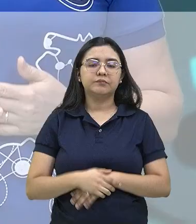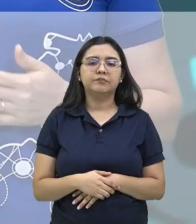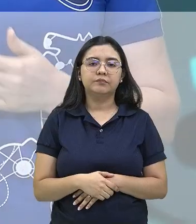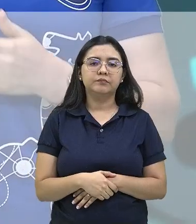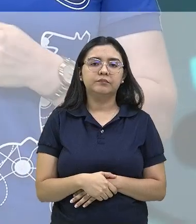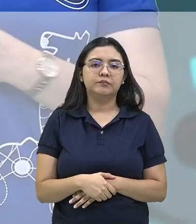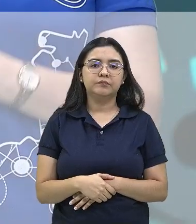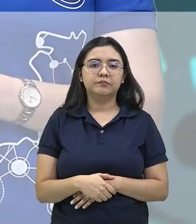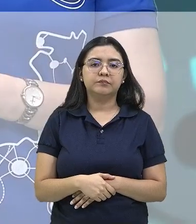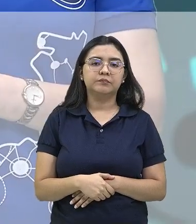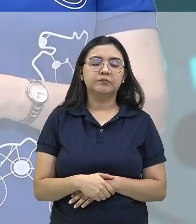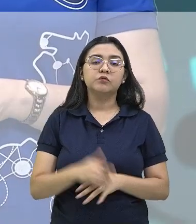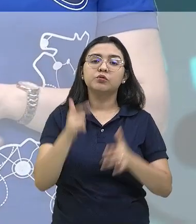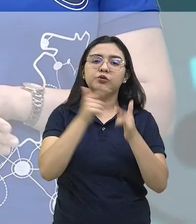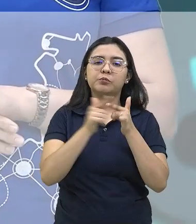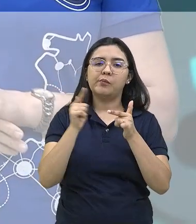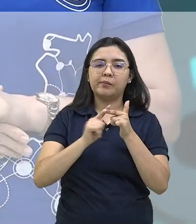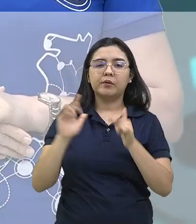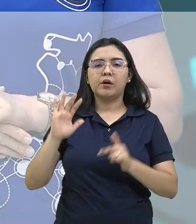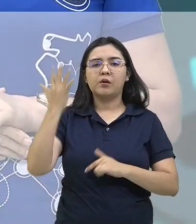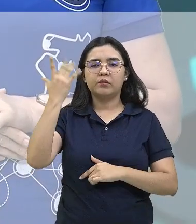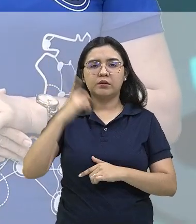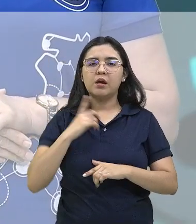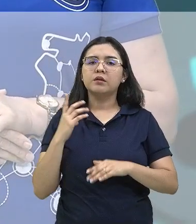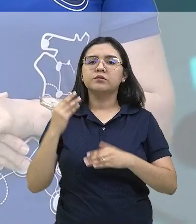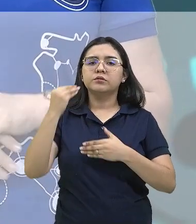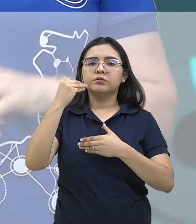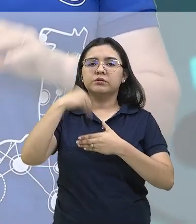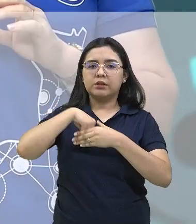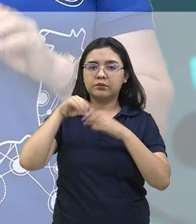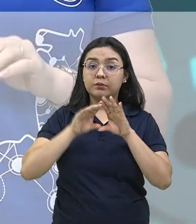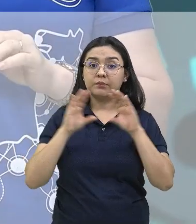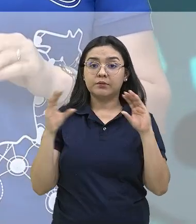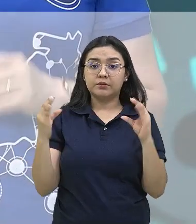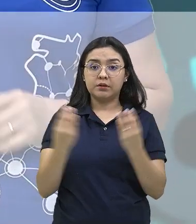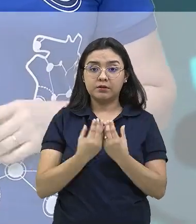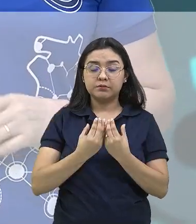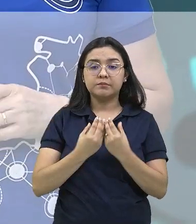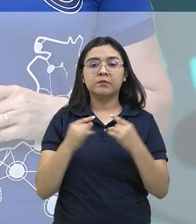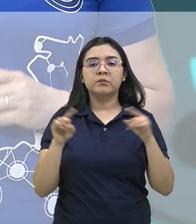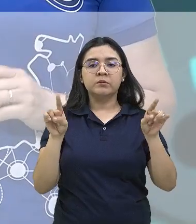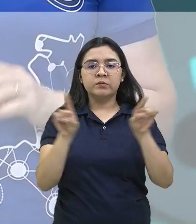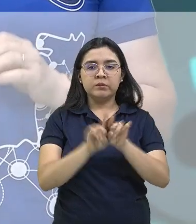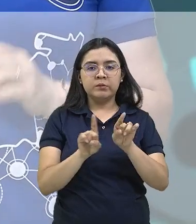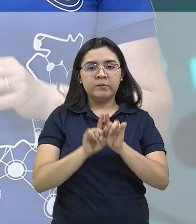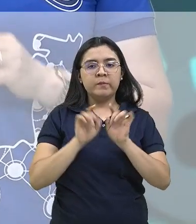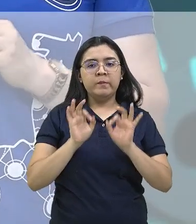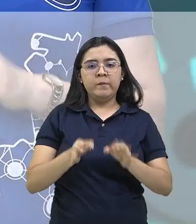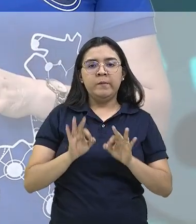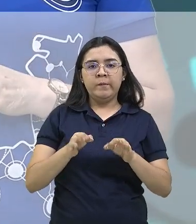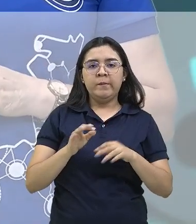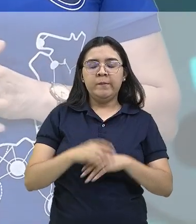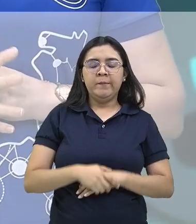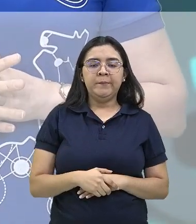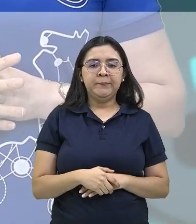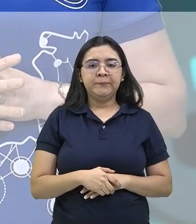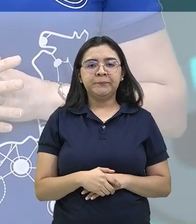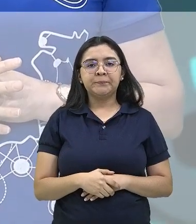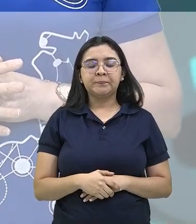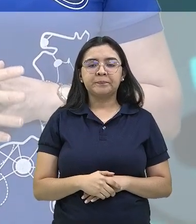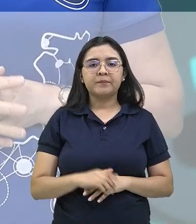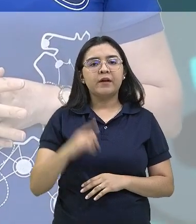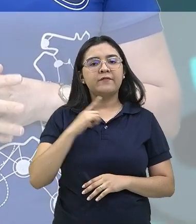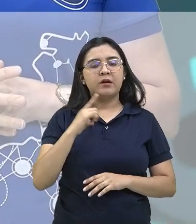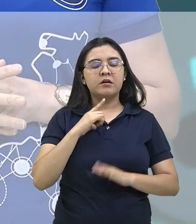né, dos problemas que ocorrem em uma determinada localidade, isso também, com certeza, vai gerar